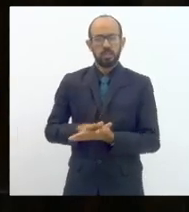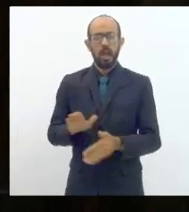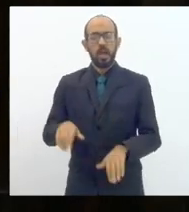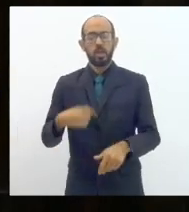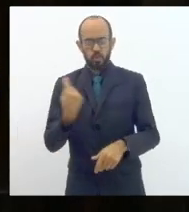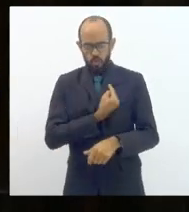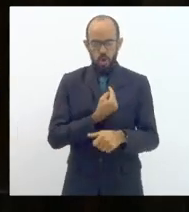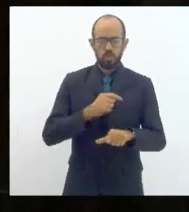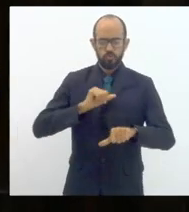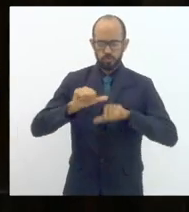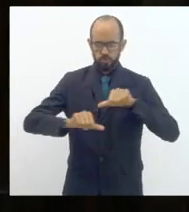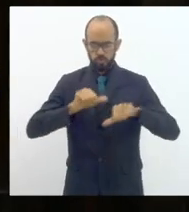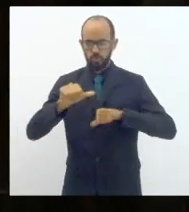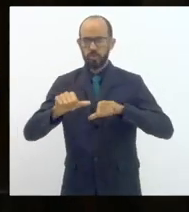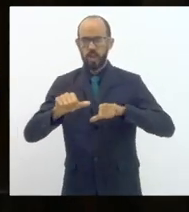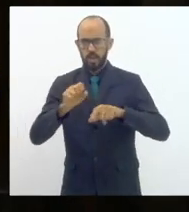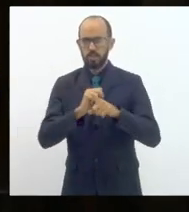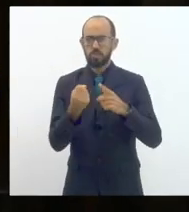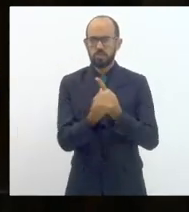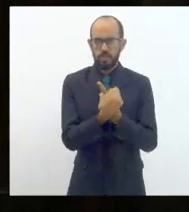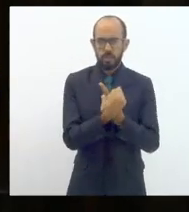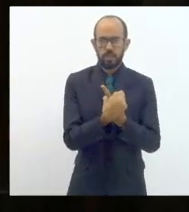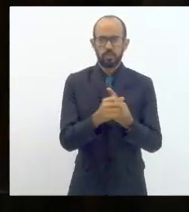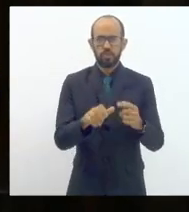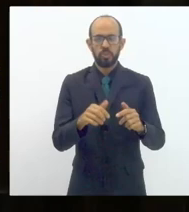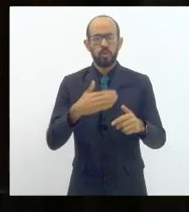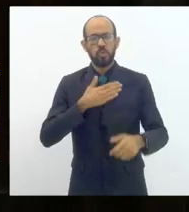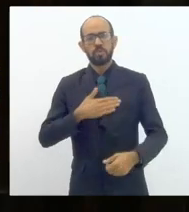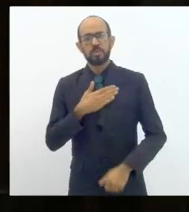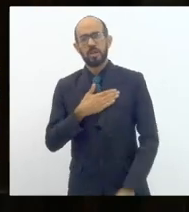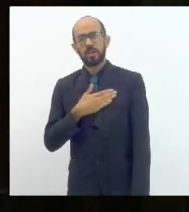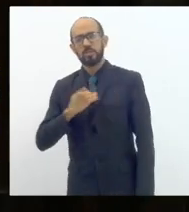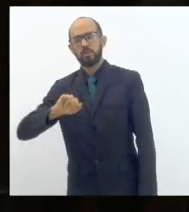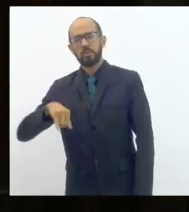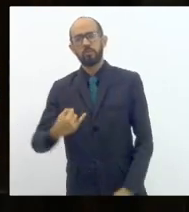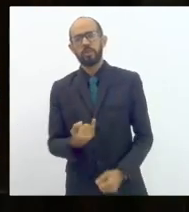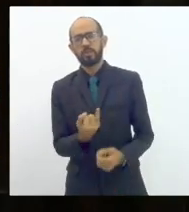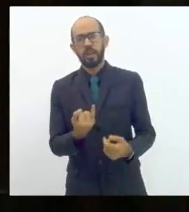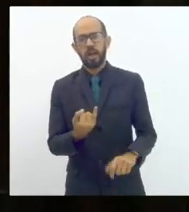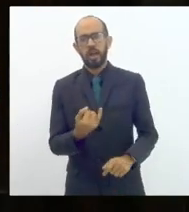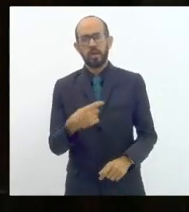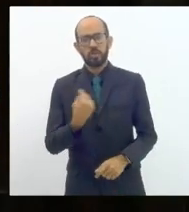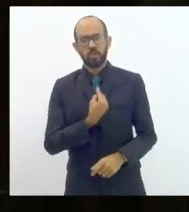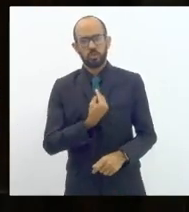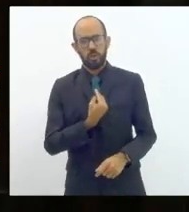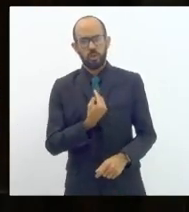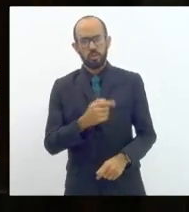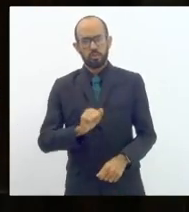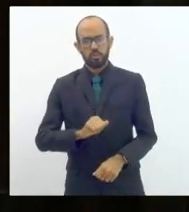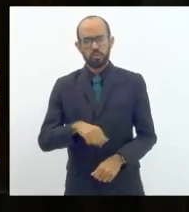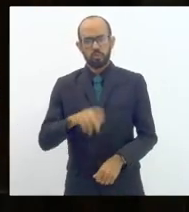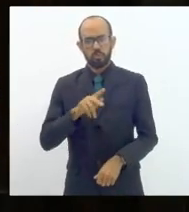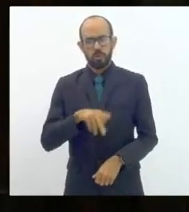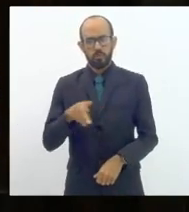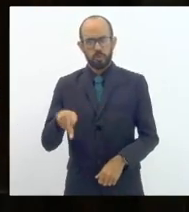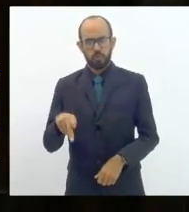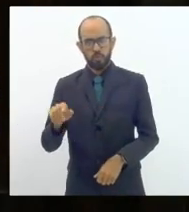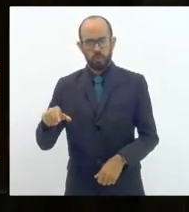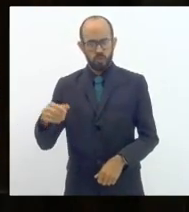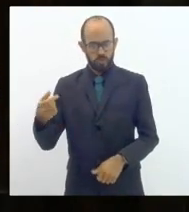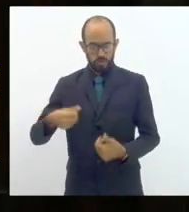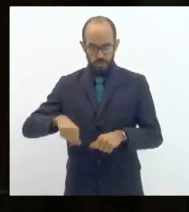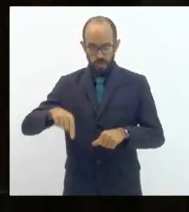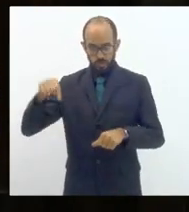mudança, e eu gostaria muito de aproveitar que o professor que estava